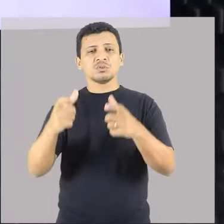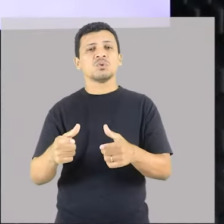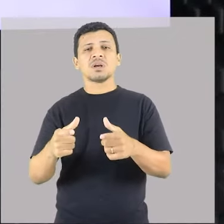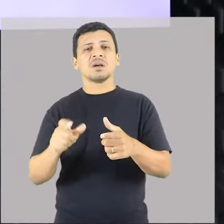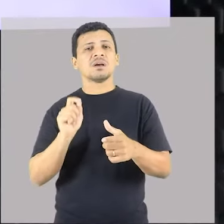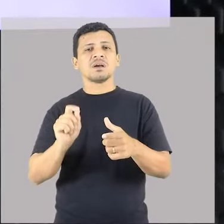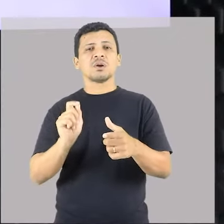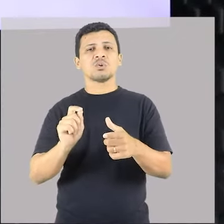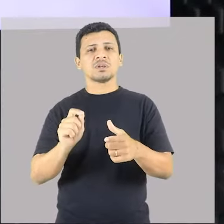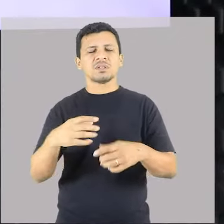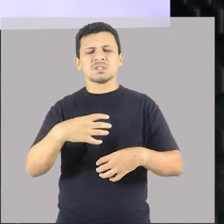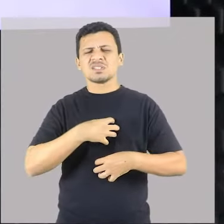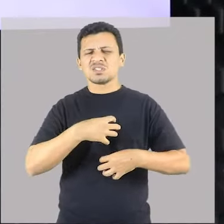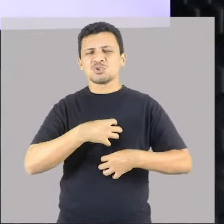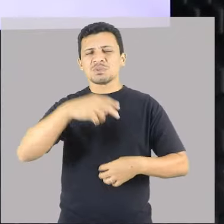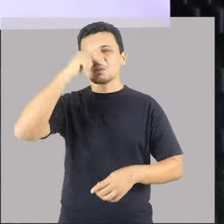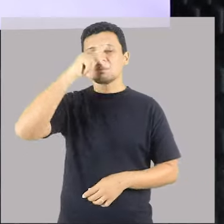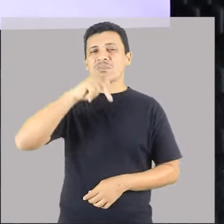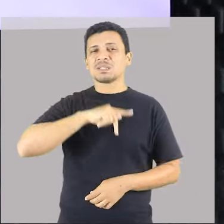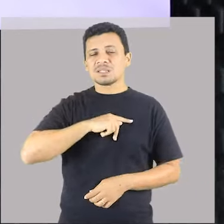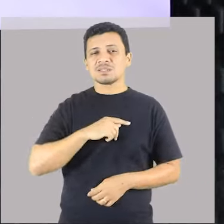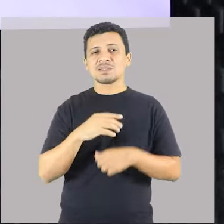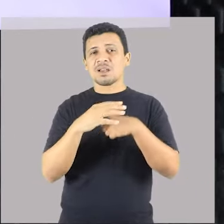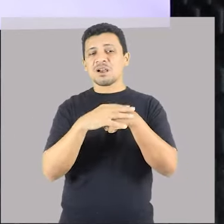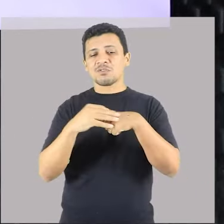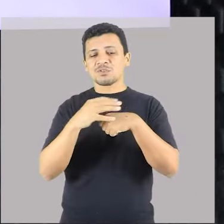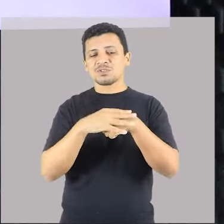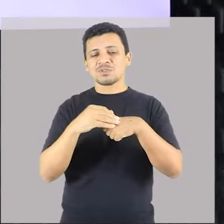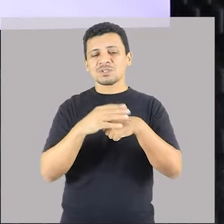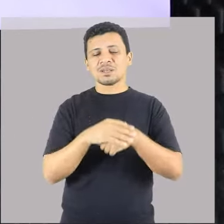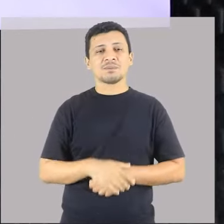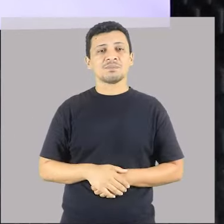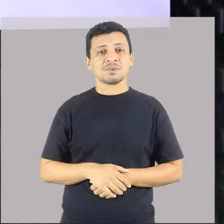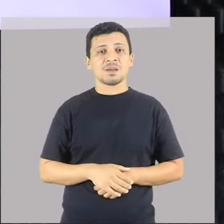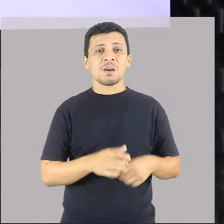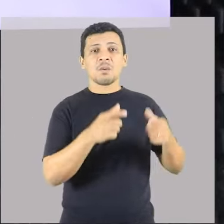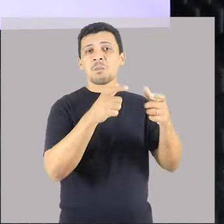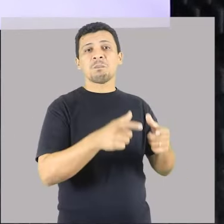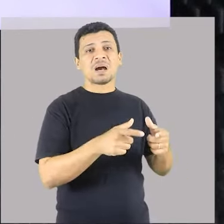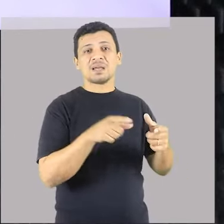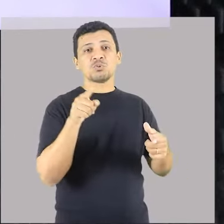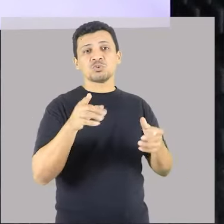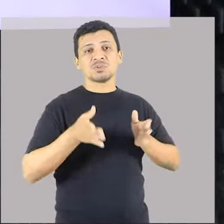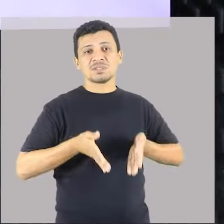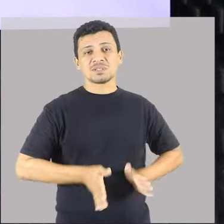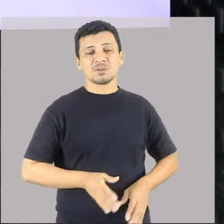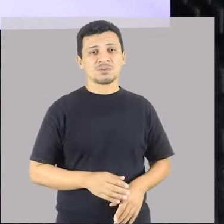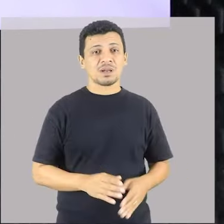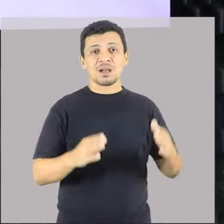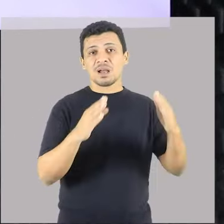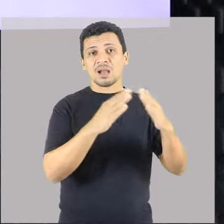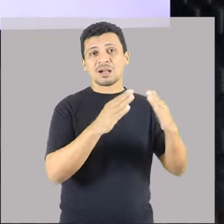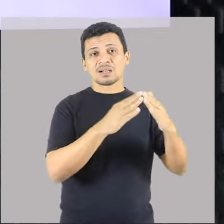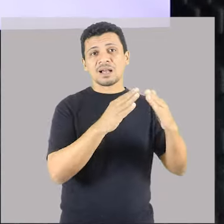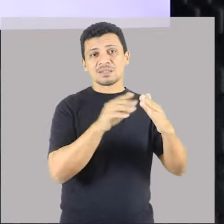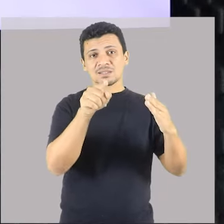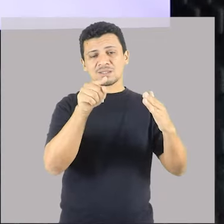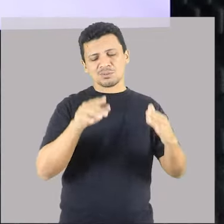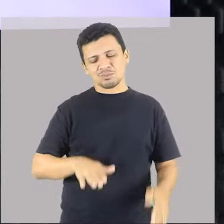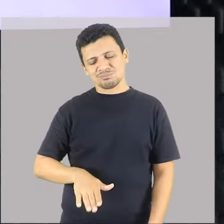principalmente de pertencimento afetividade por exemplo o bairro onde tu nasceu a casa onde tu foi